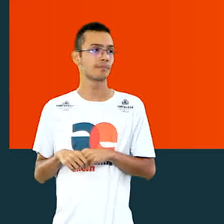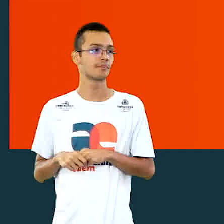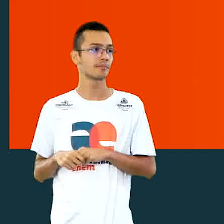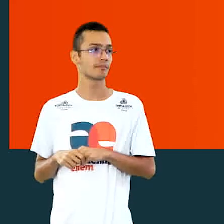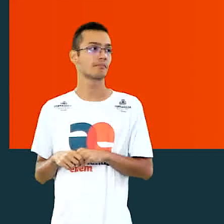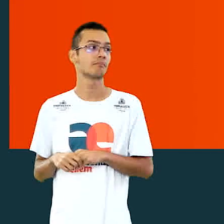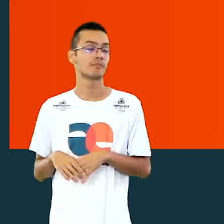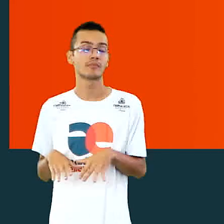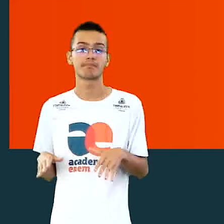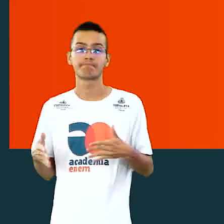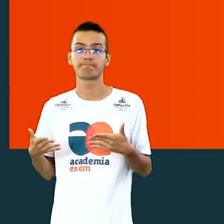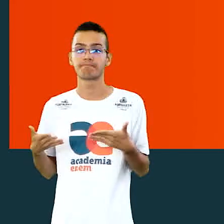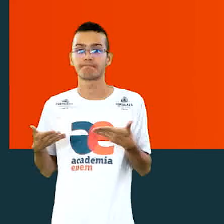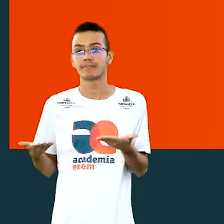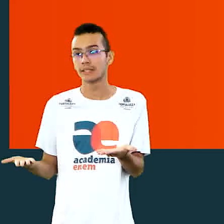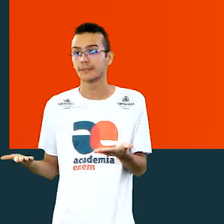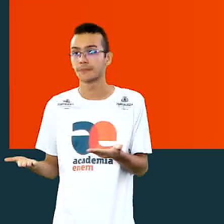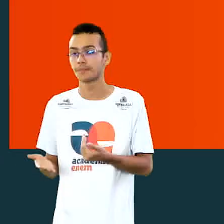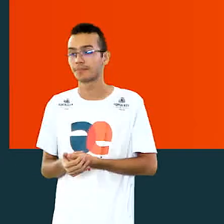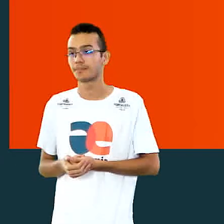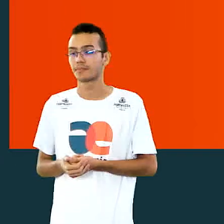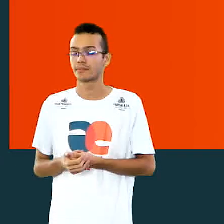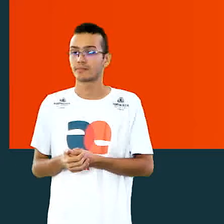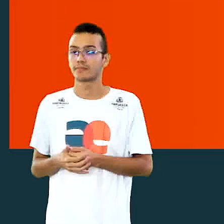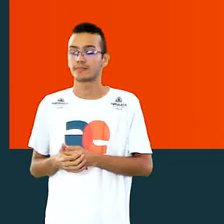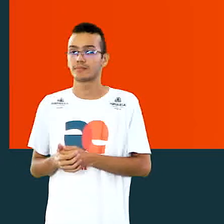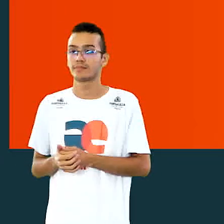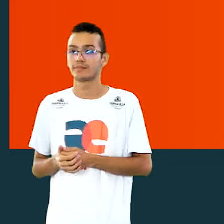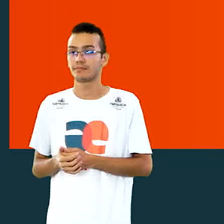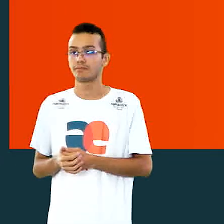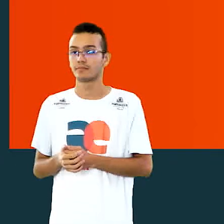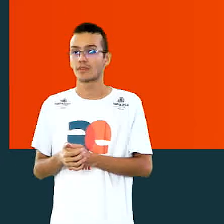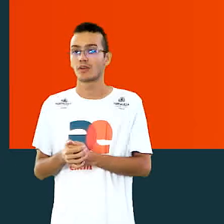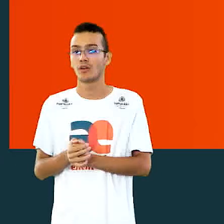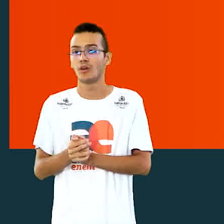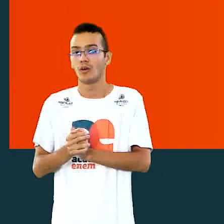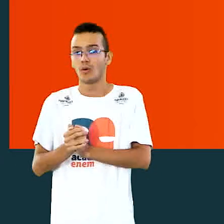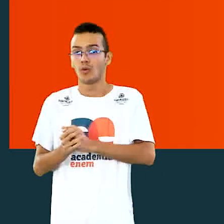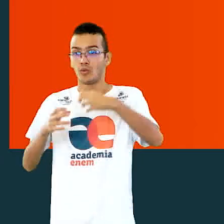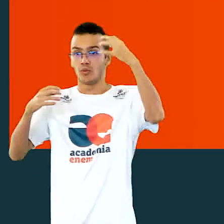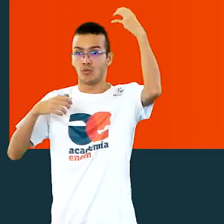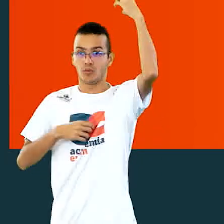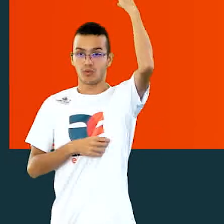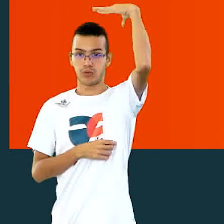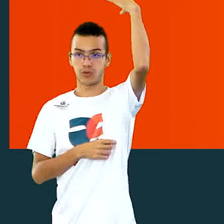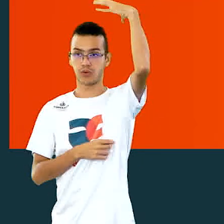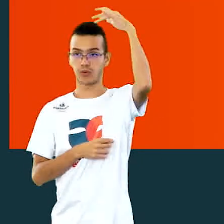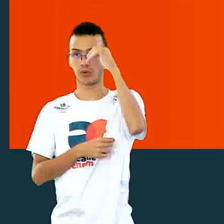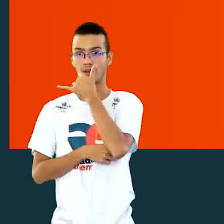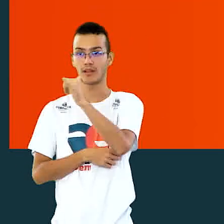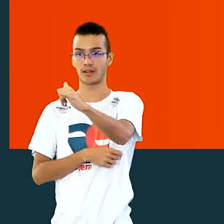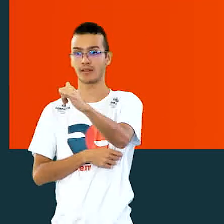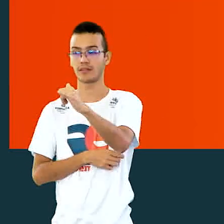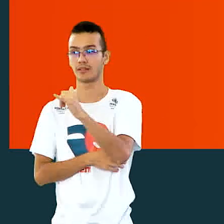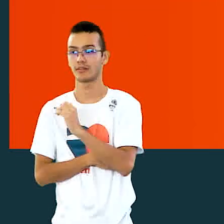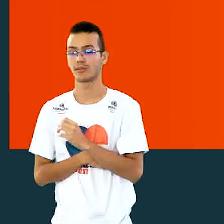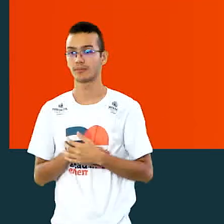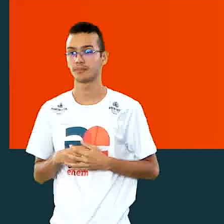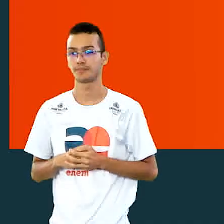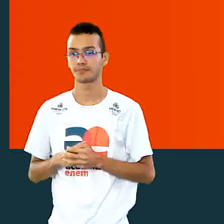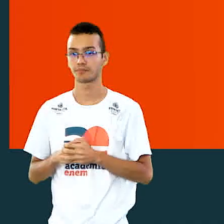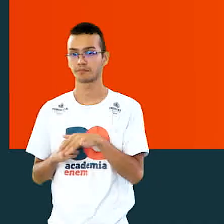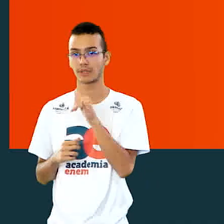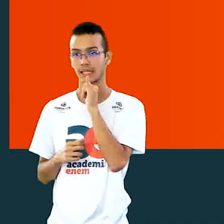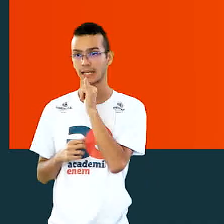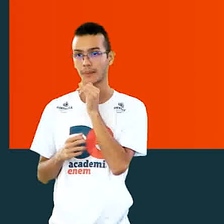Ou seja, ele coloca aqui um chuveiro elétrico. E quer colocar um disjuntor